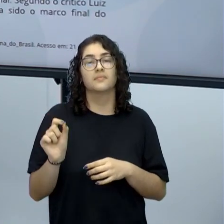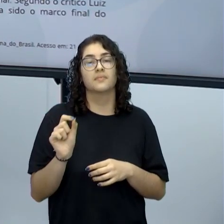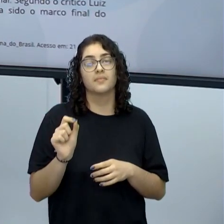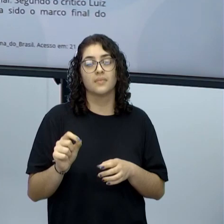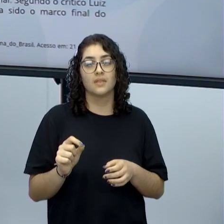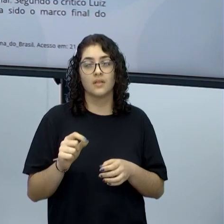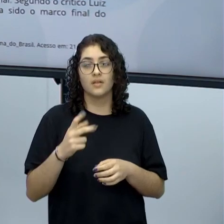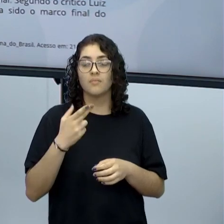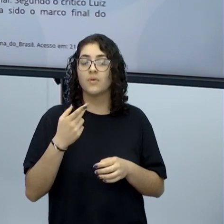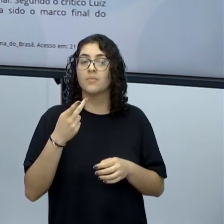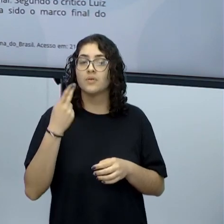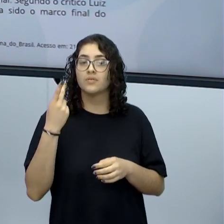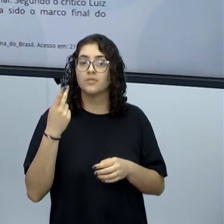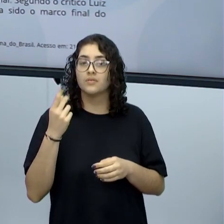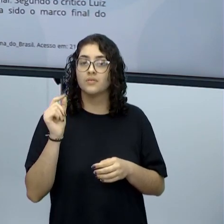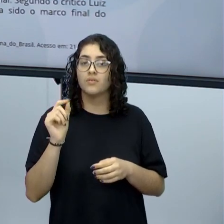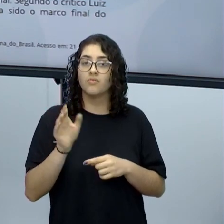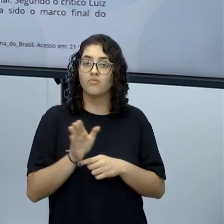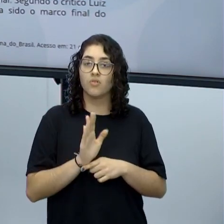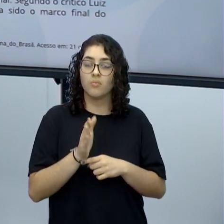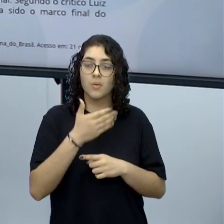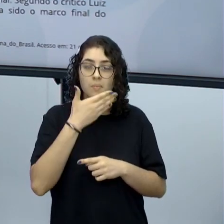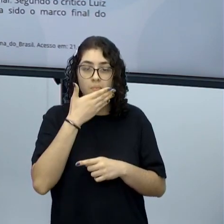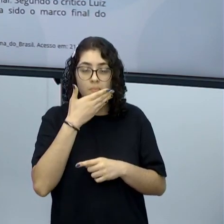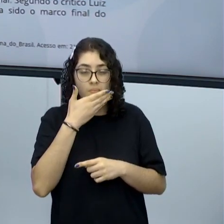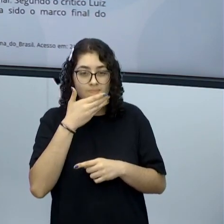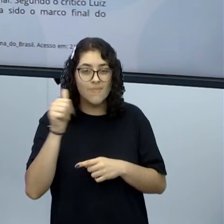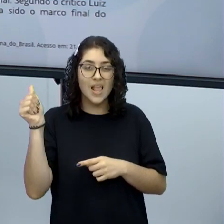foi indicado ao Oscar de melhor filme